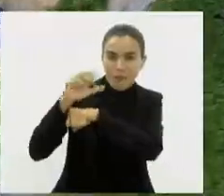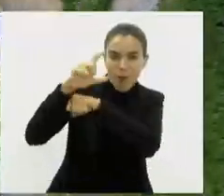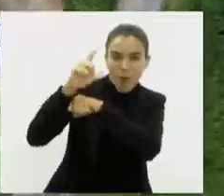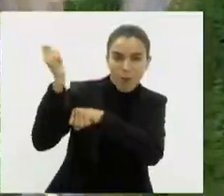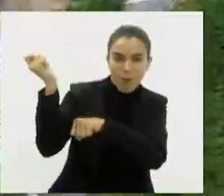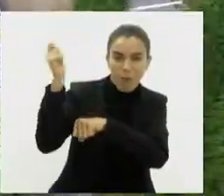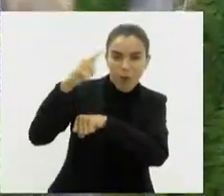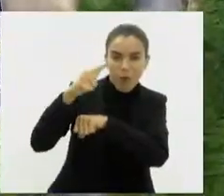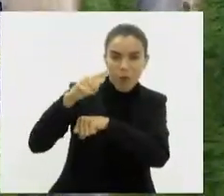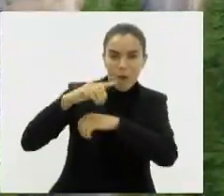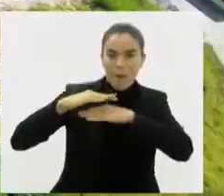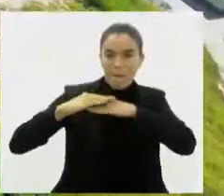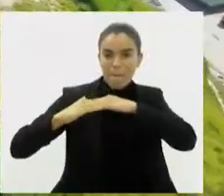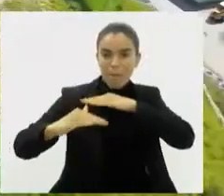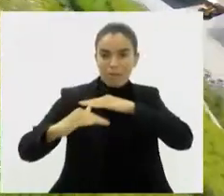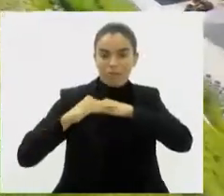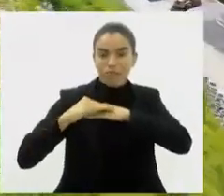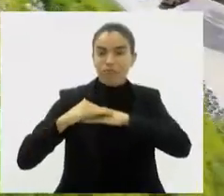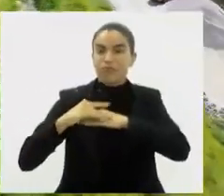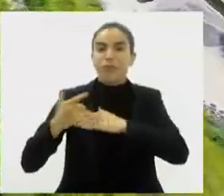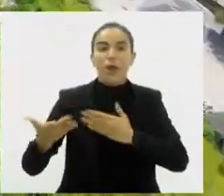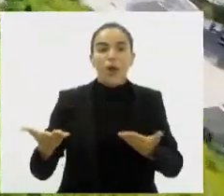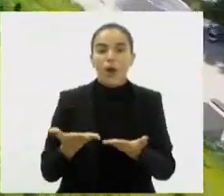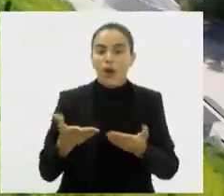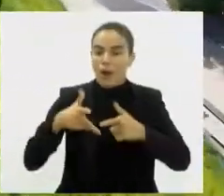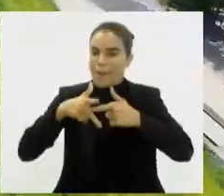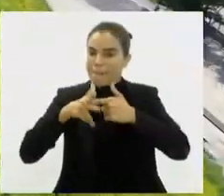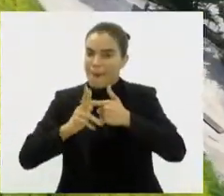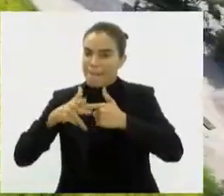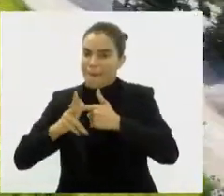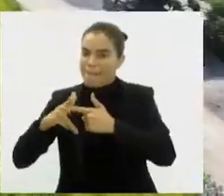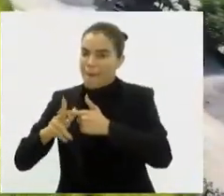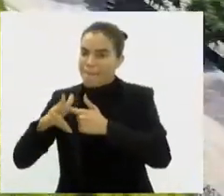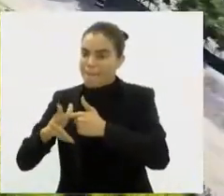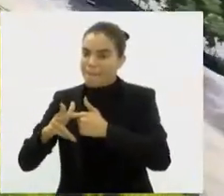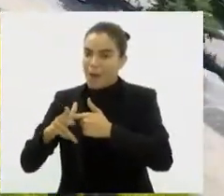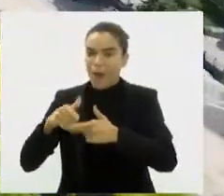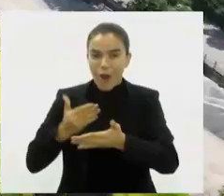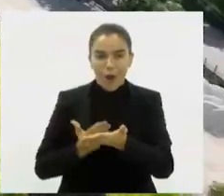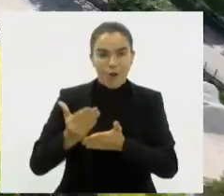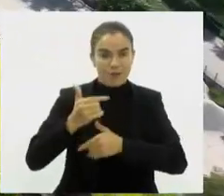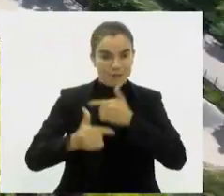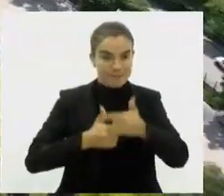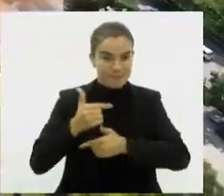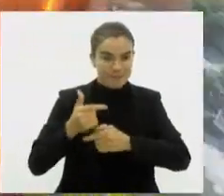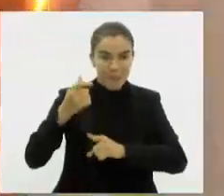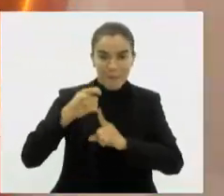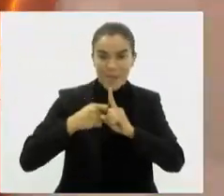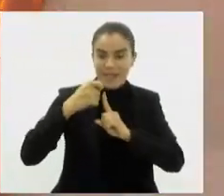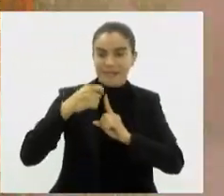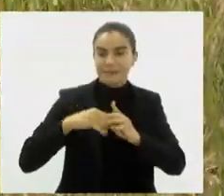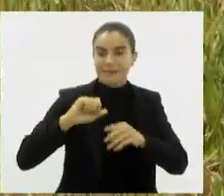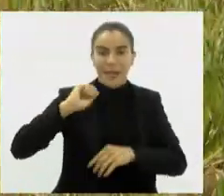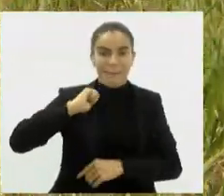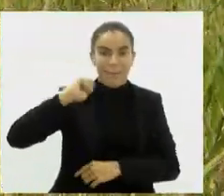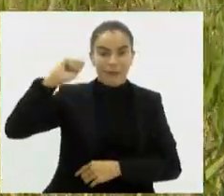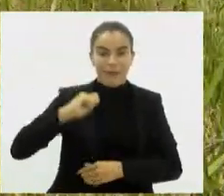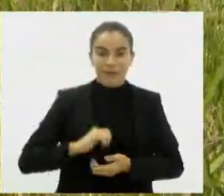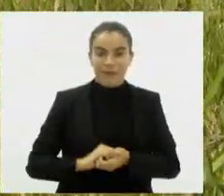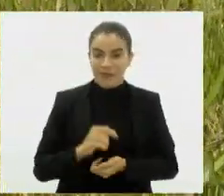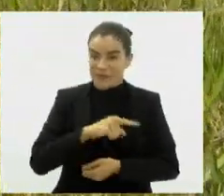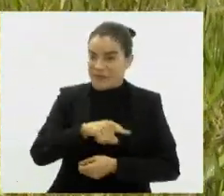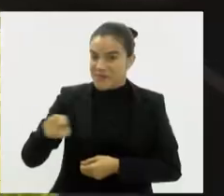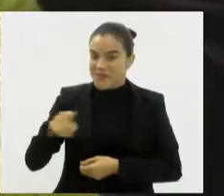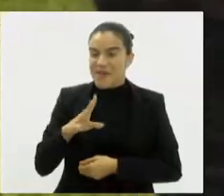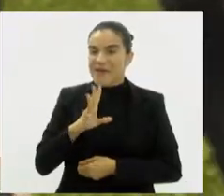de Rodagem do Rio está recebendo os últimos ajustes para entrar em operação no próximo mês. E você vai conhecer